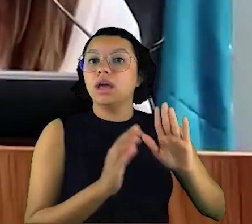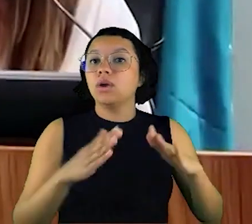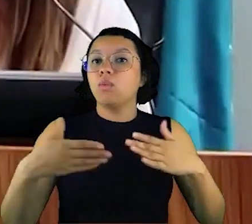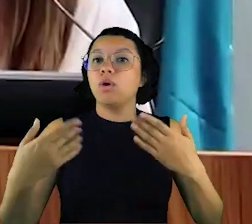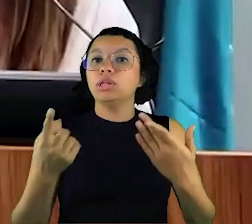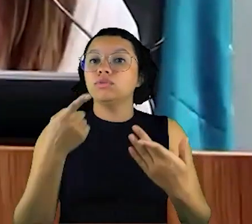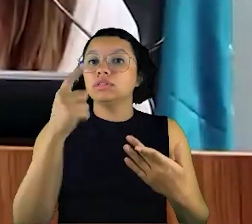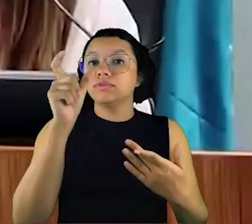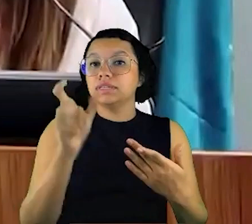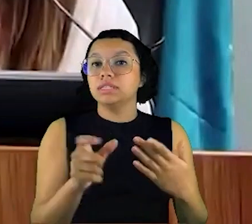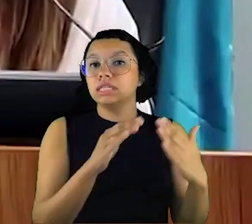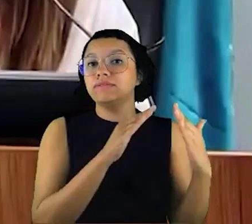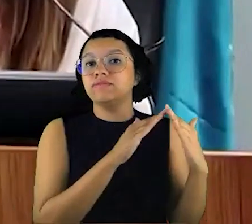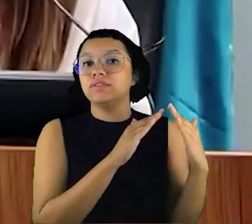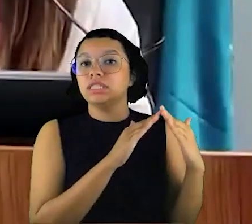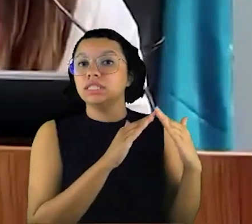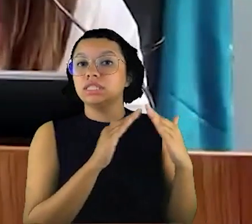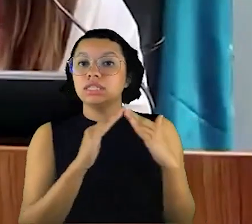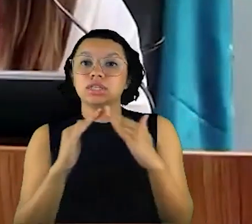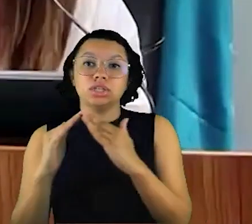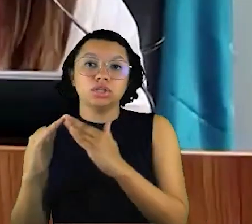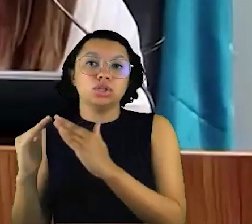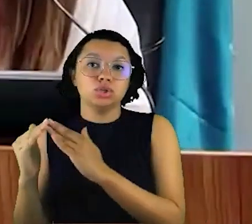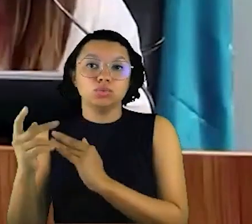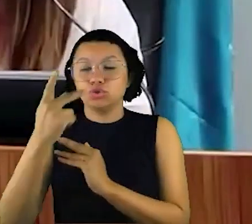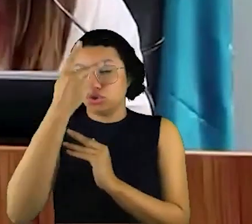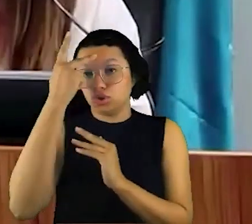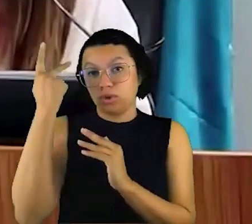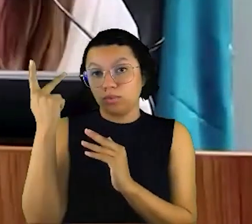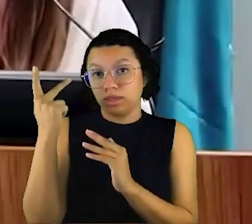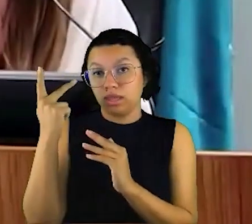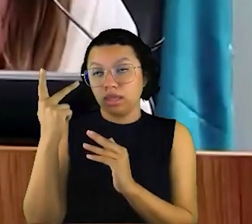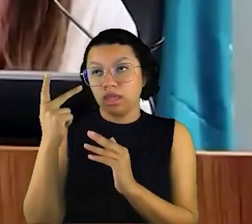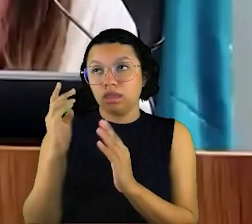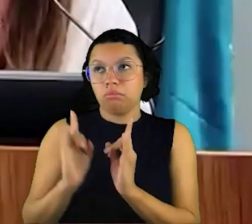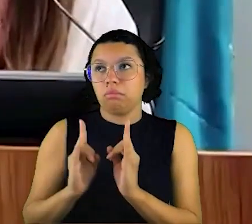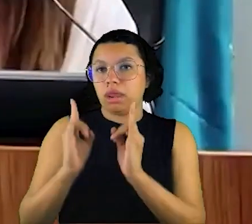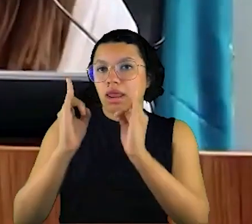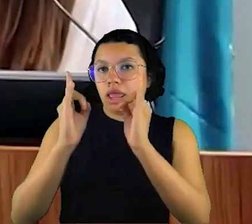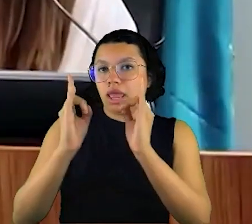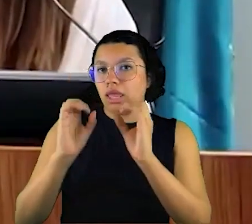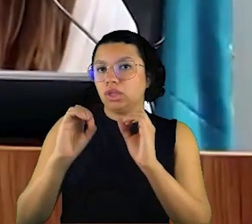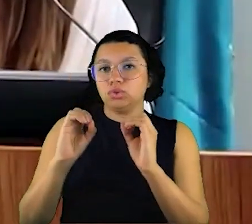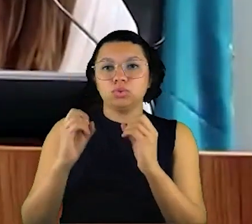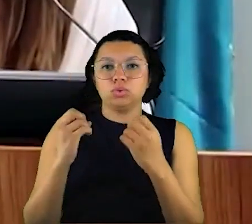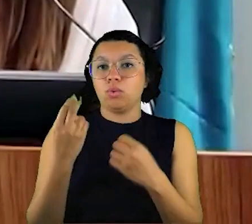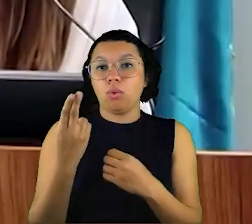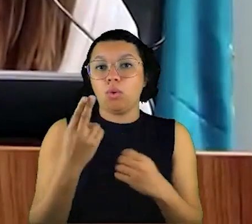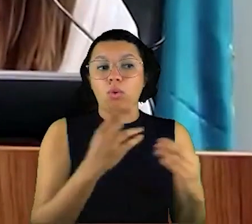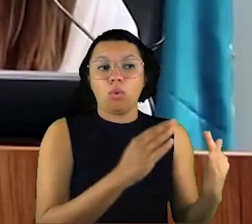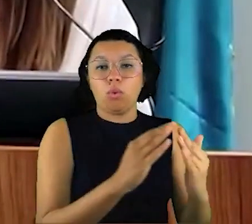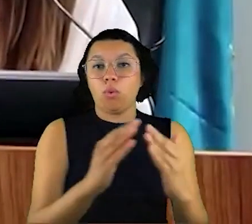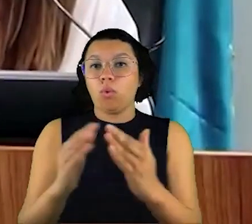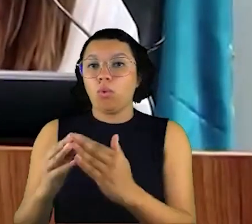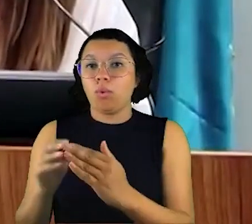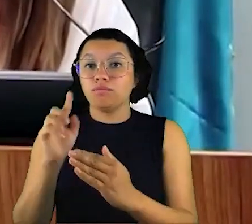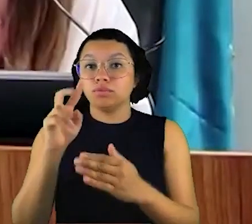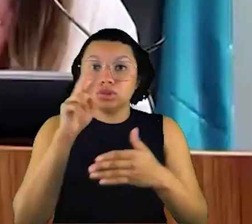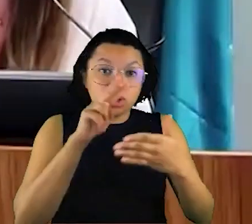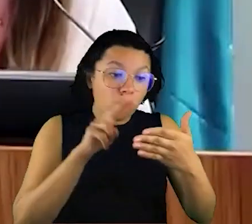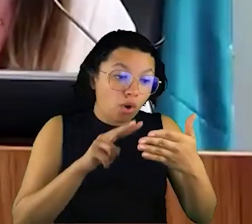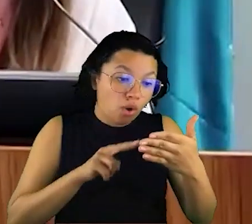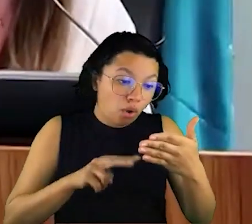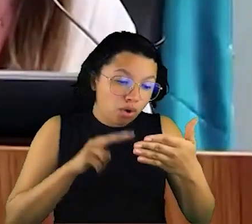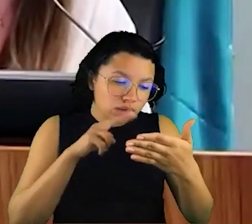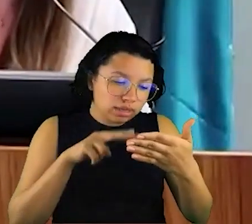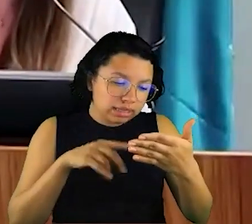vai ser vizinho de alguém num prédio, num condomínio, você consulta essa lista. E